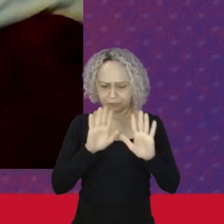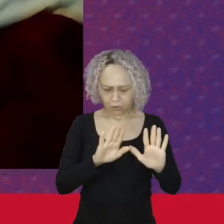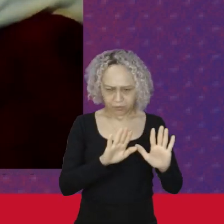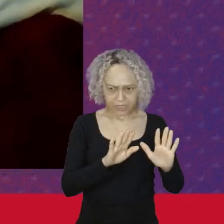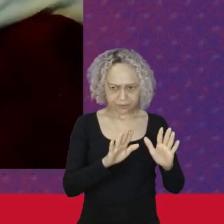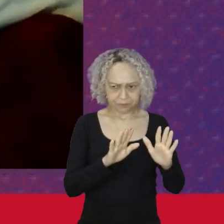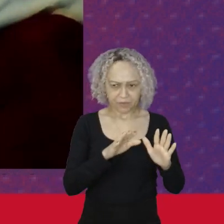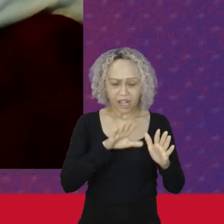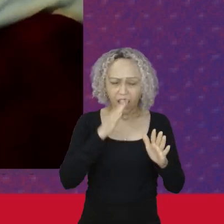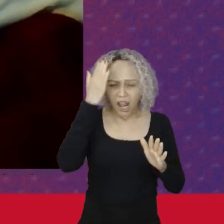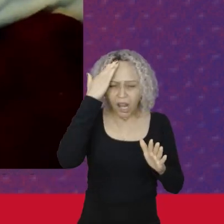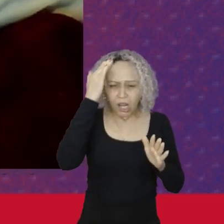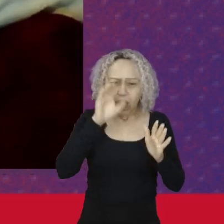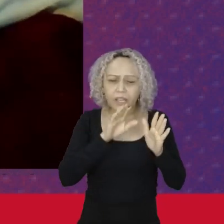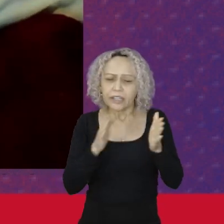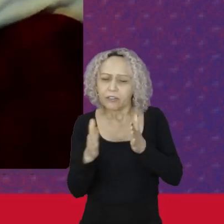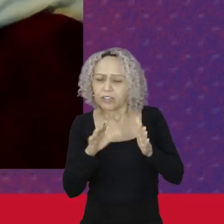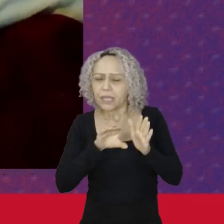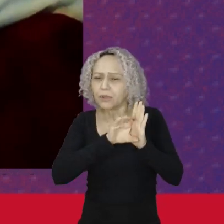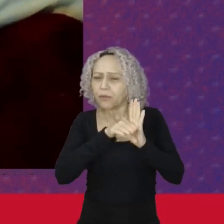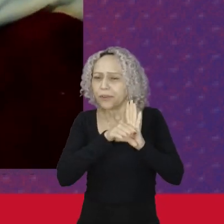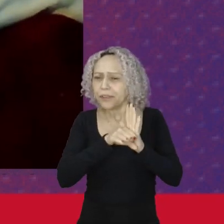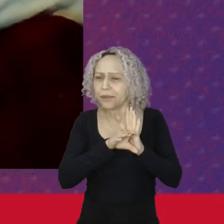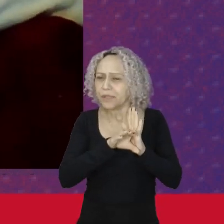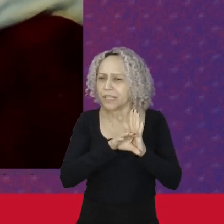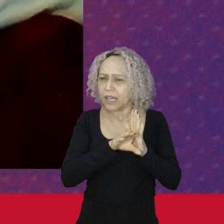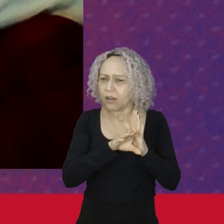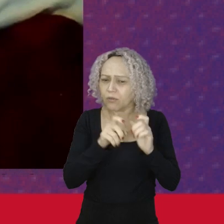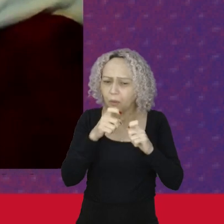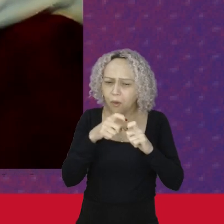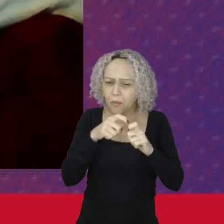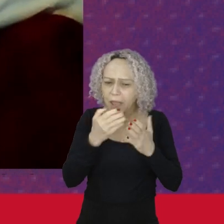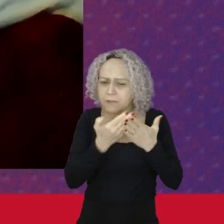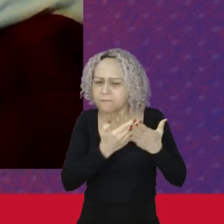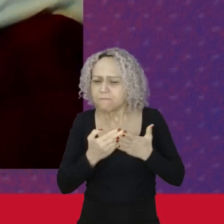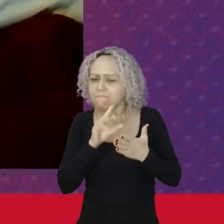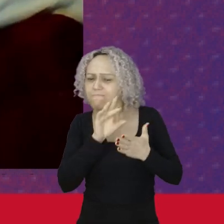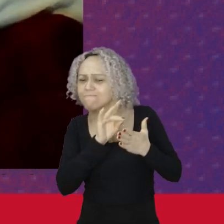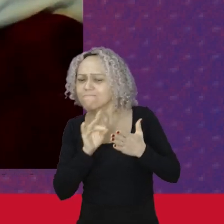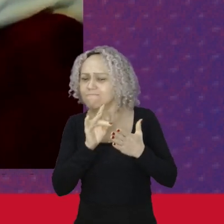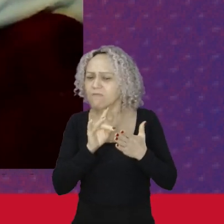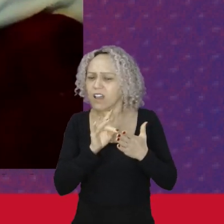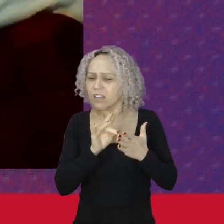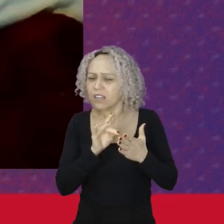médica, a gente tem uma ideia de que